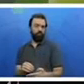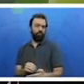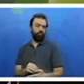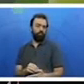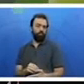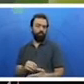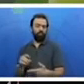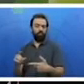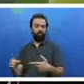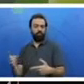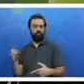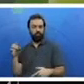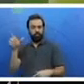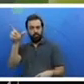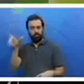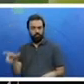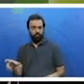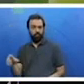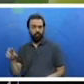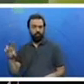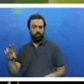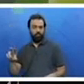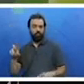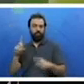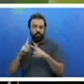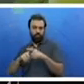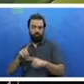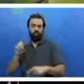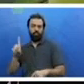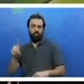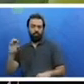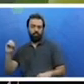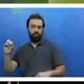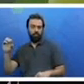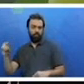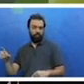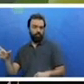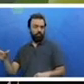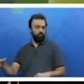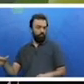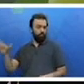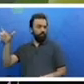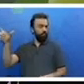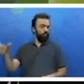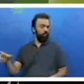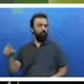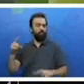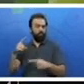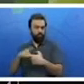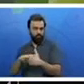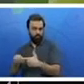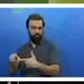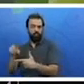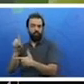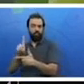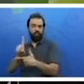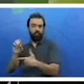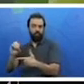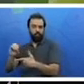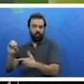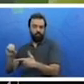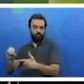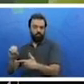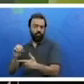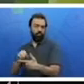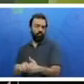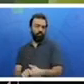Daqui para cá, basta eu multiplicar por 100. Daqui para cá, divide por